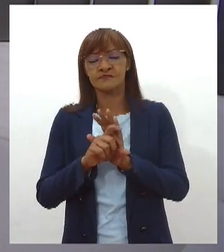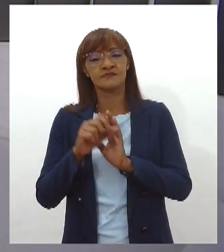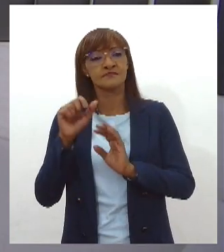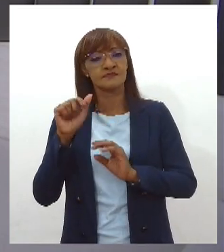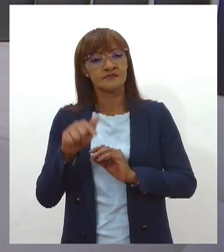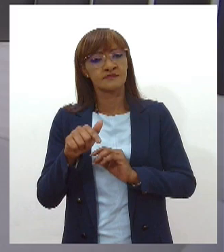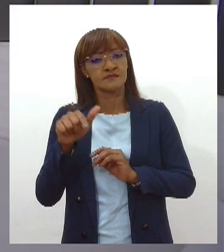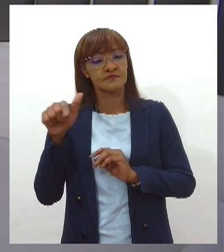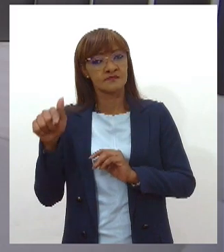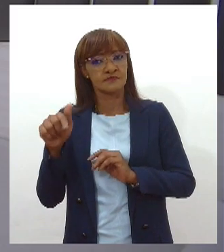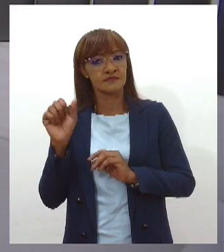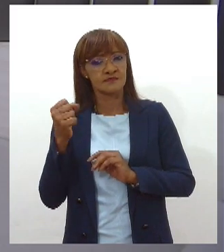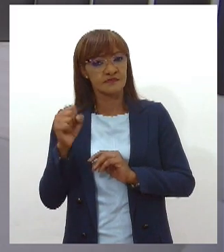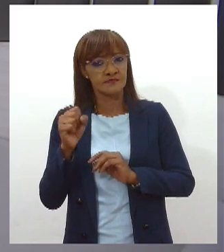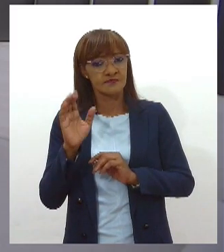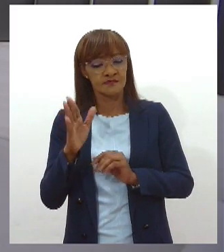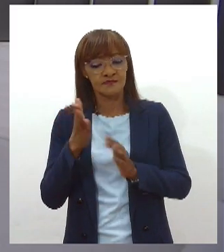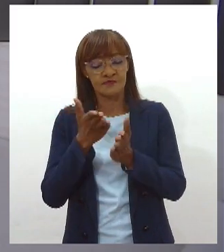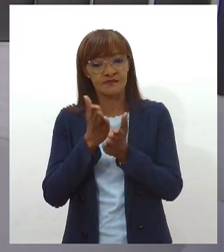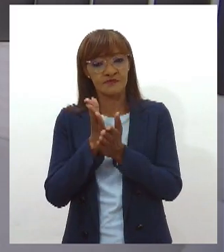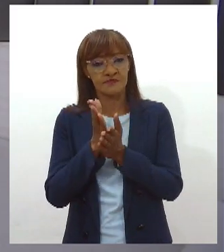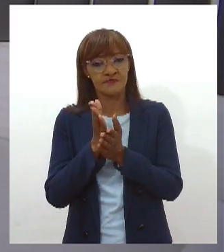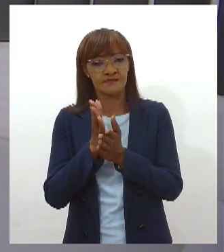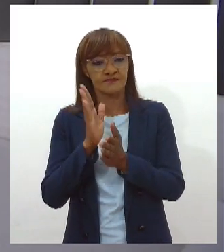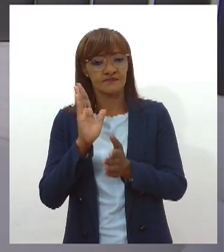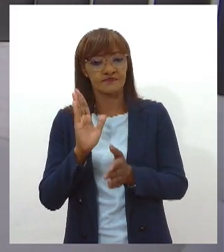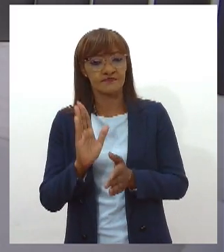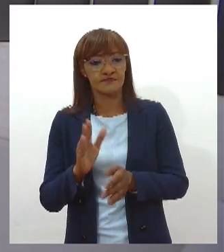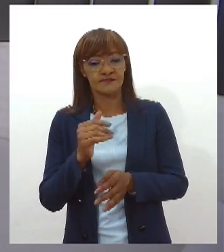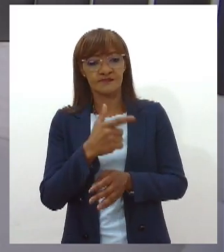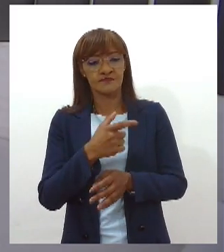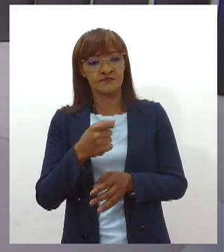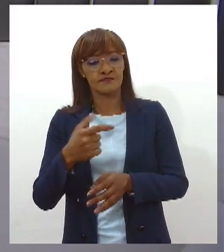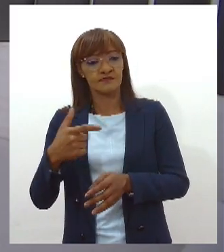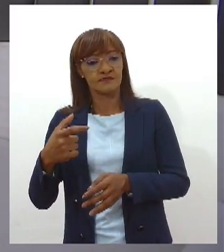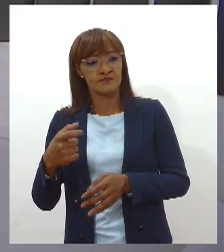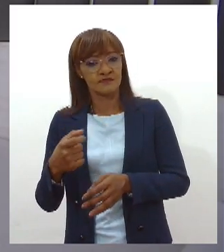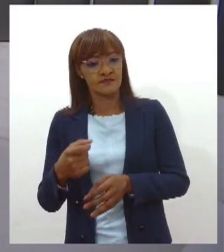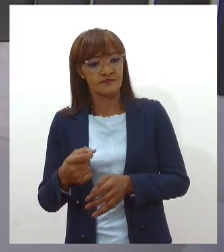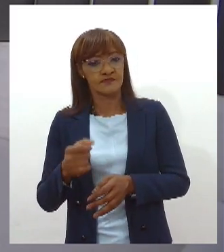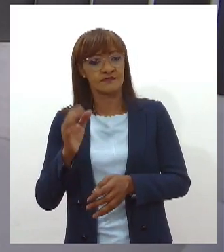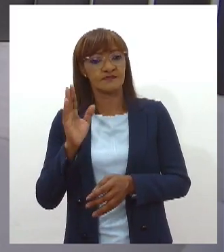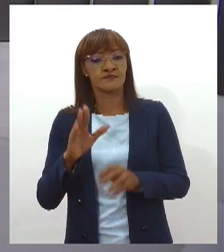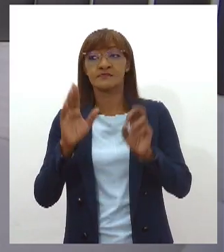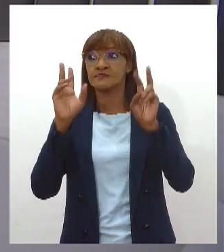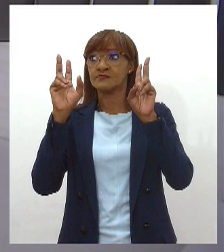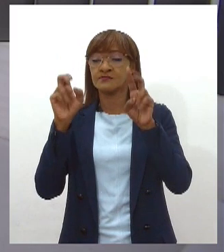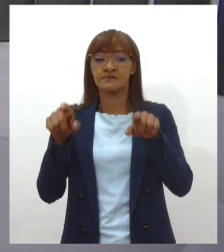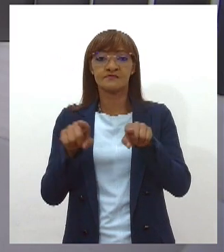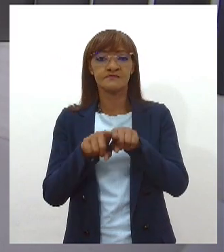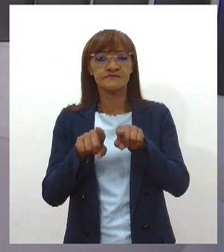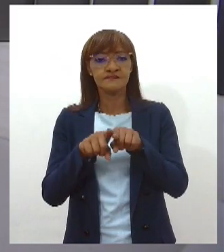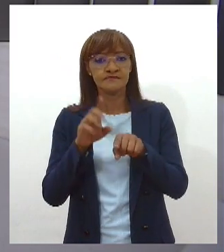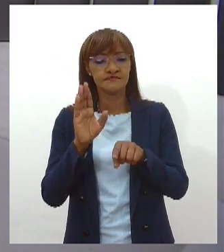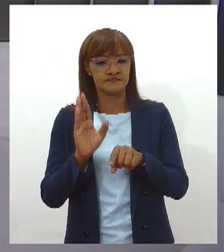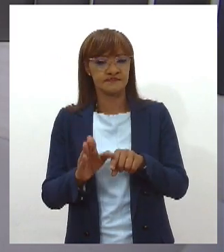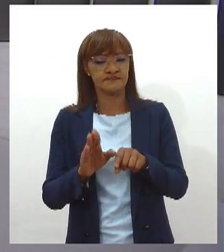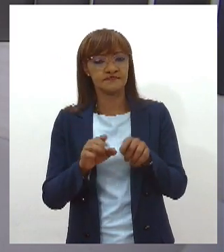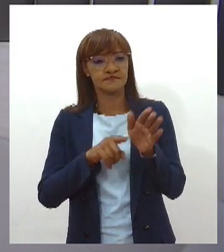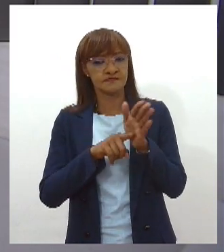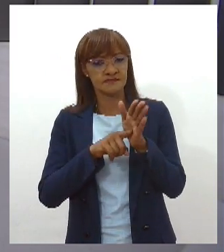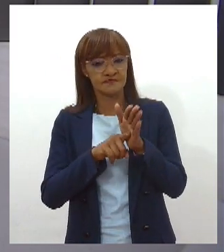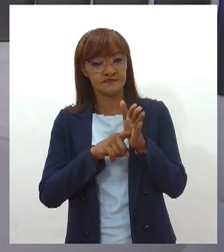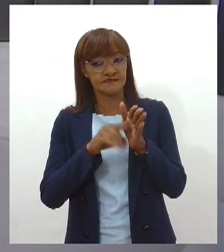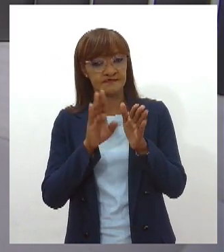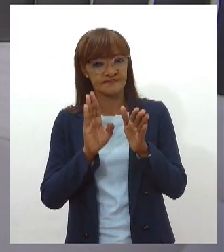8.778, aprovada na ELESE em 2020, também trata sobre o tema. De acordo com dados do Instituto Nacional do